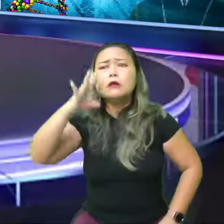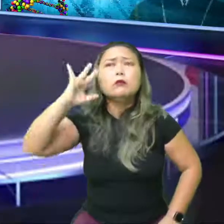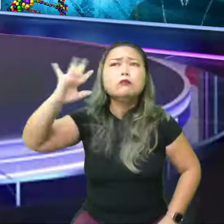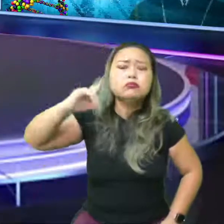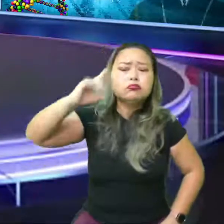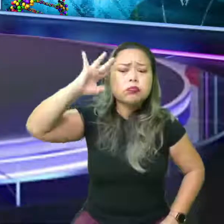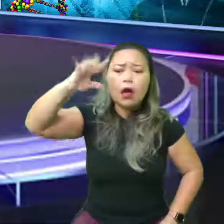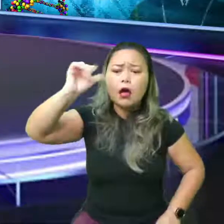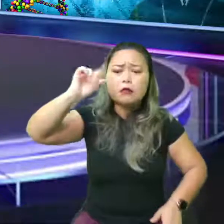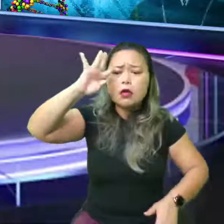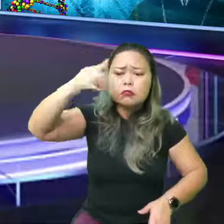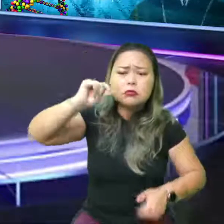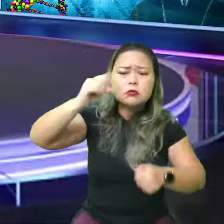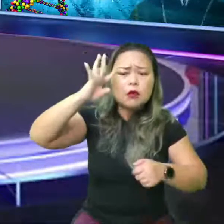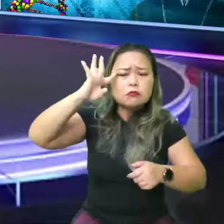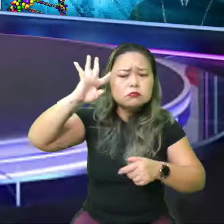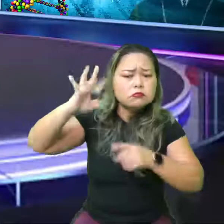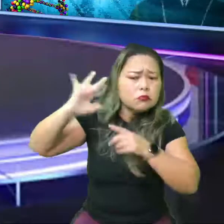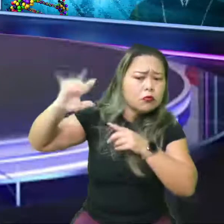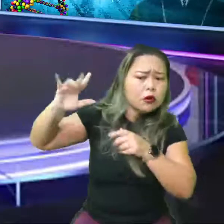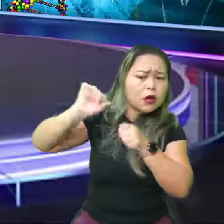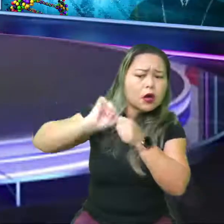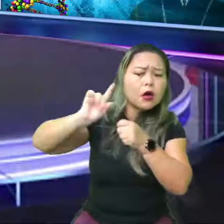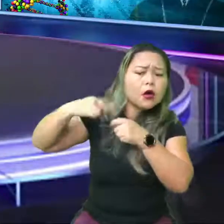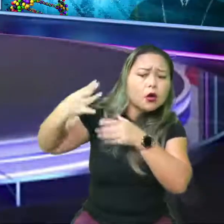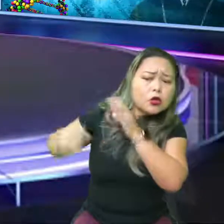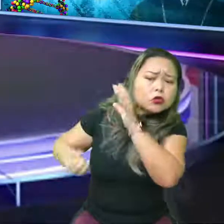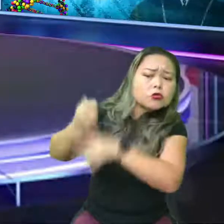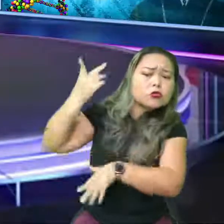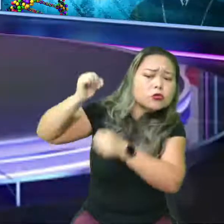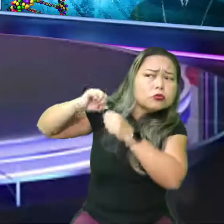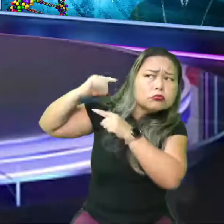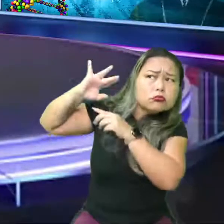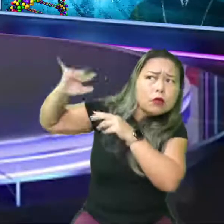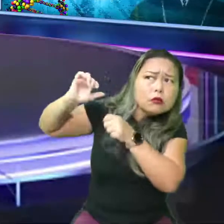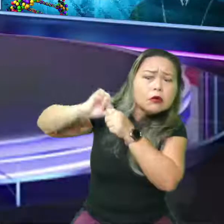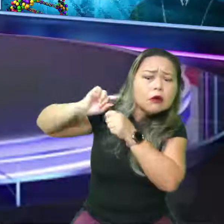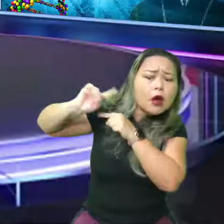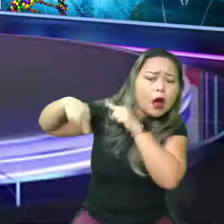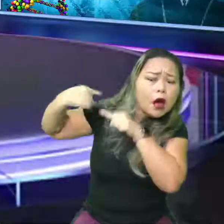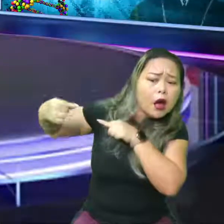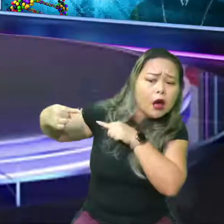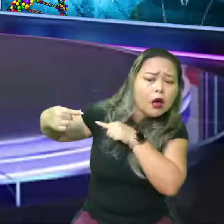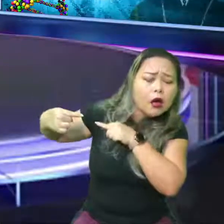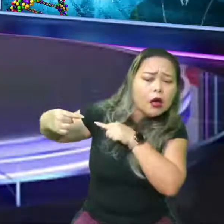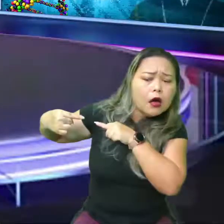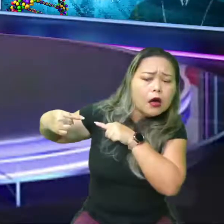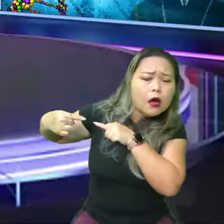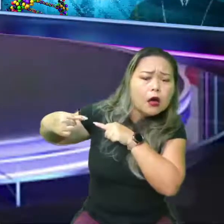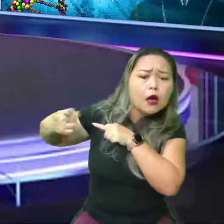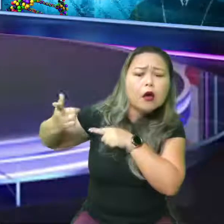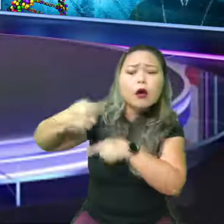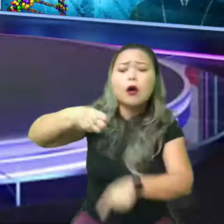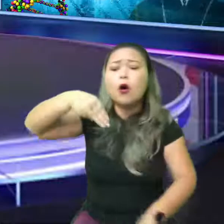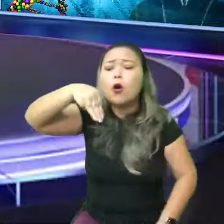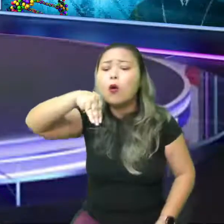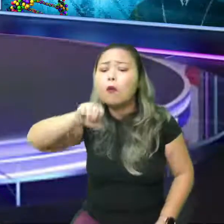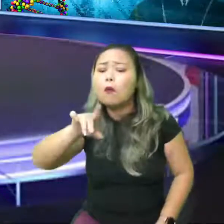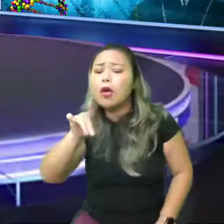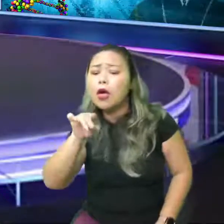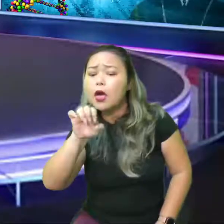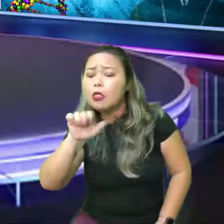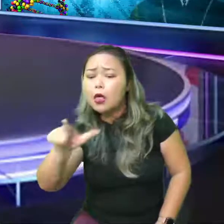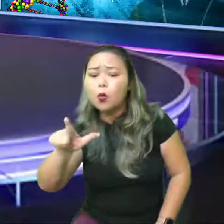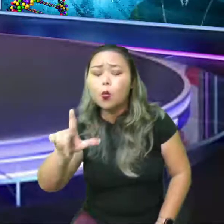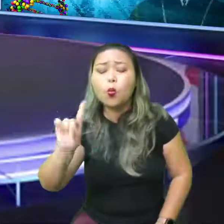teorias que na época que elas surgiram, tá? O próprio Gregor Mendel, né?